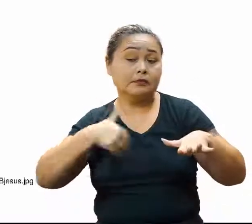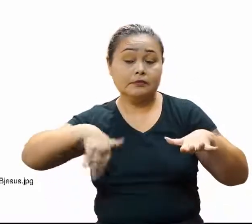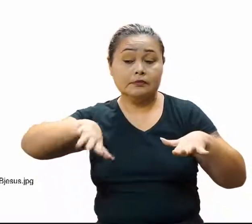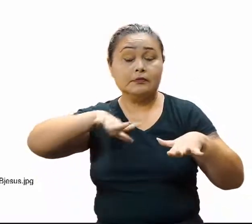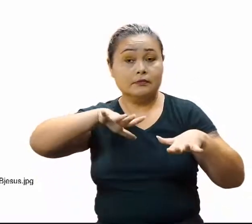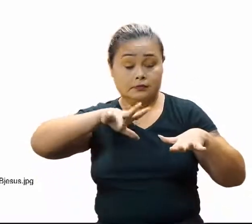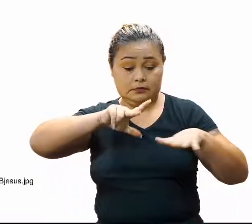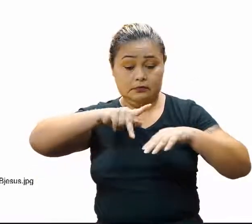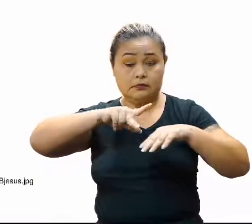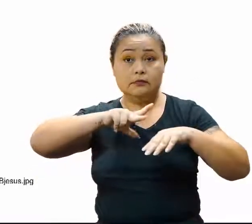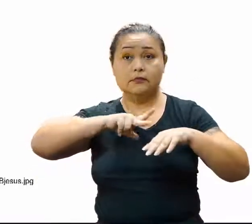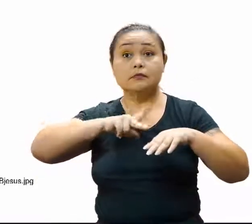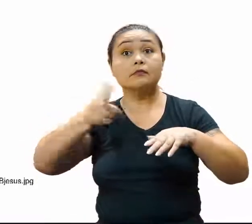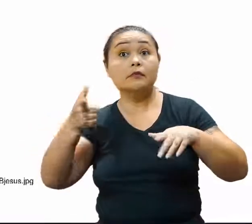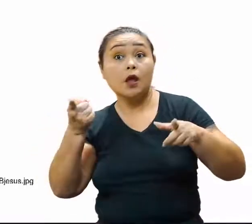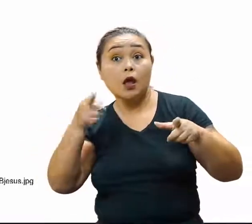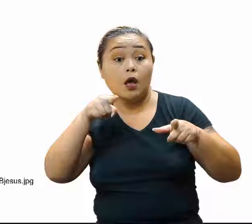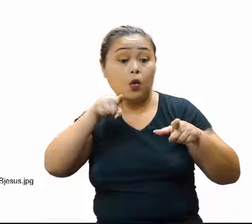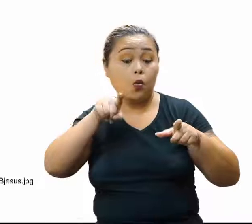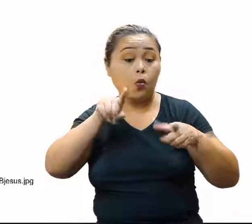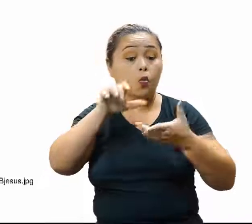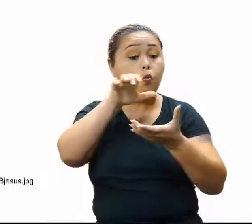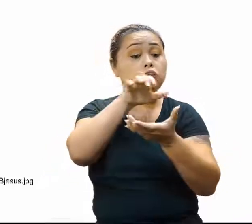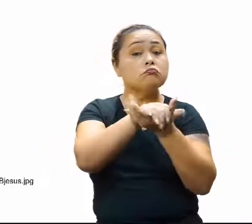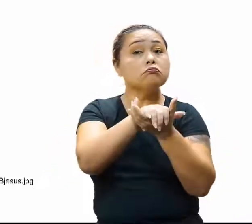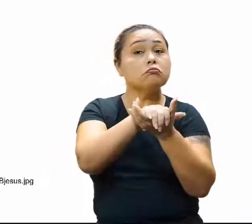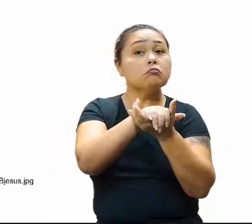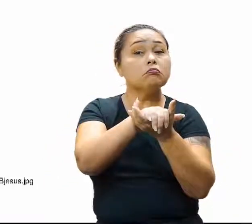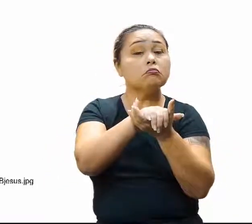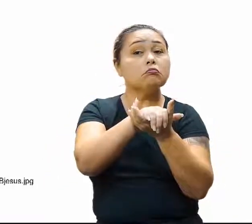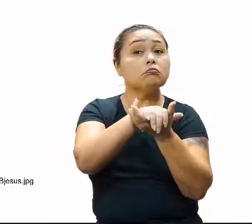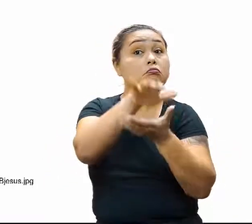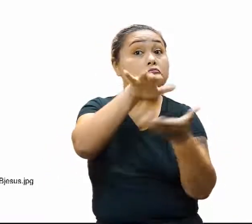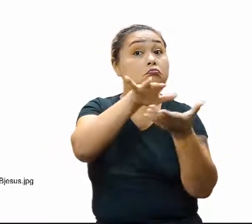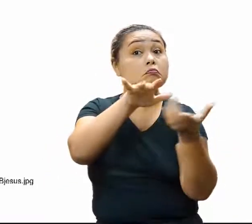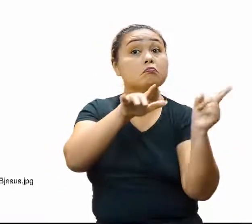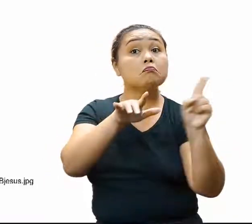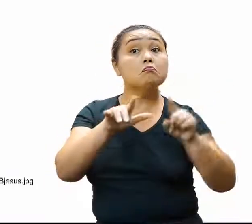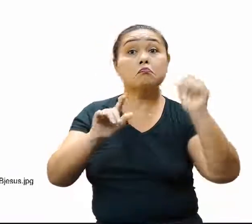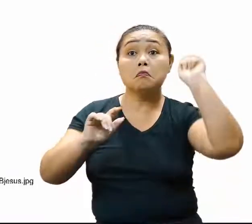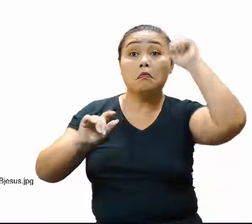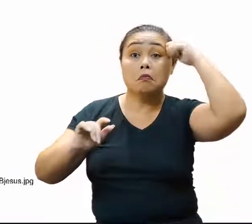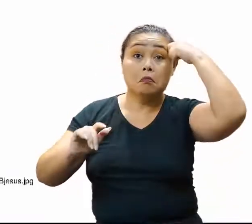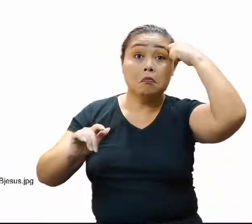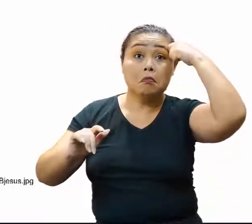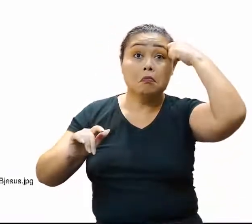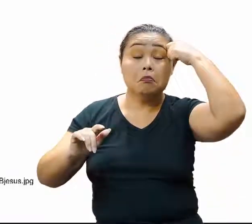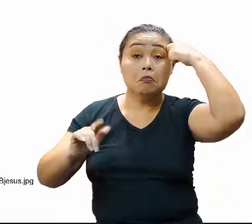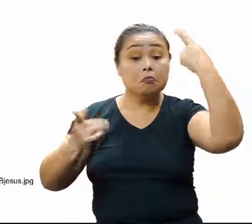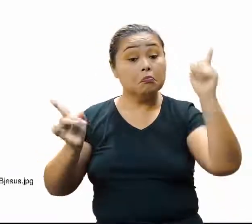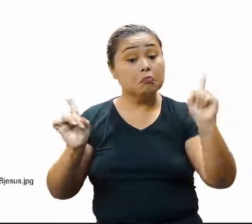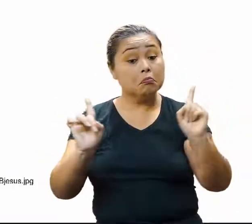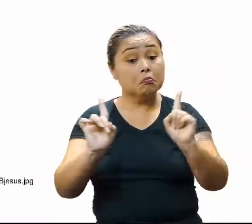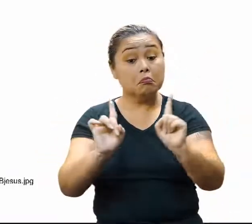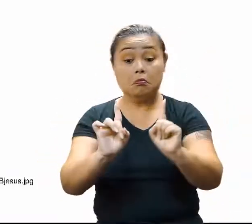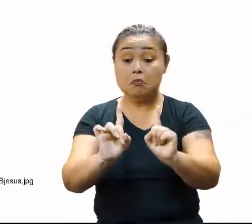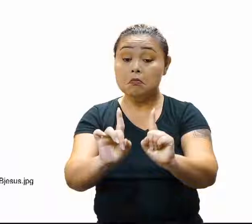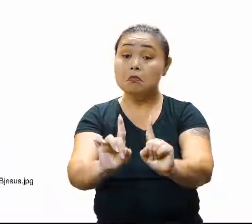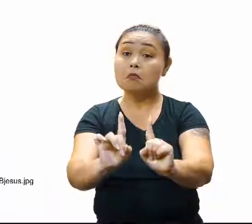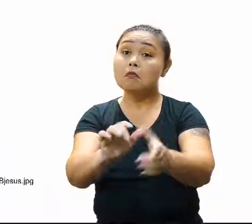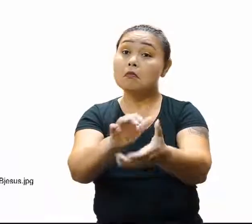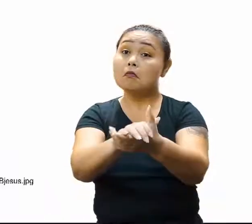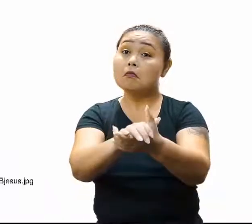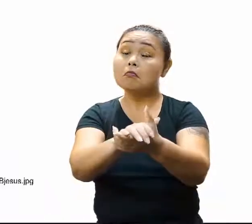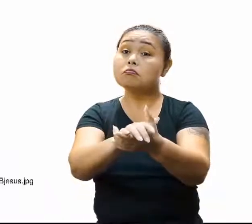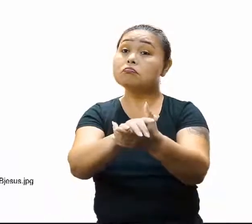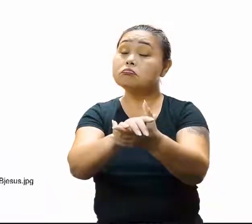irão casar com alguns negros, não é isso? E